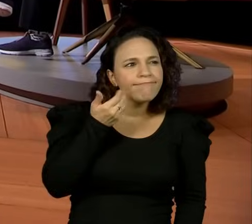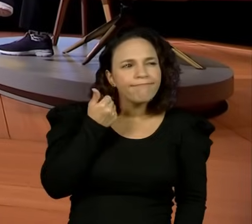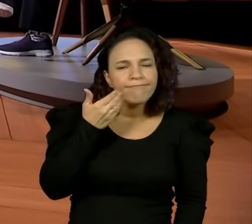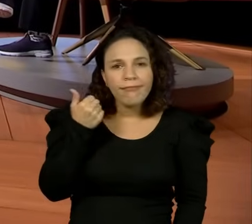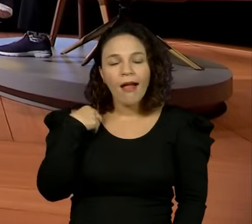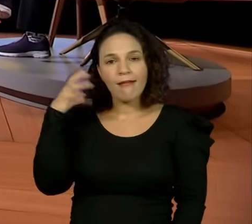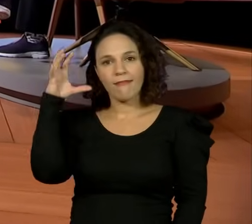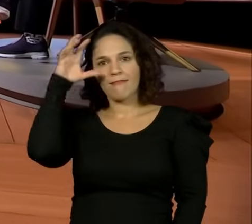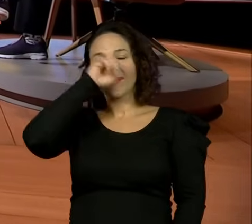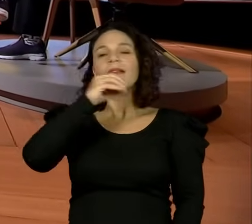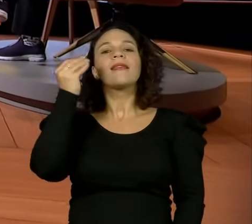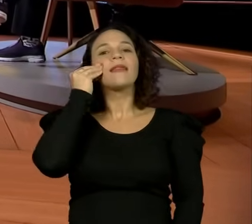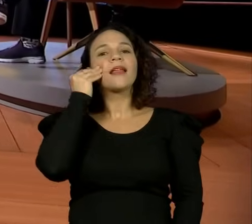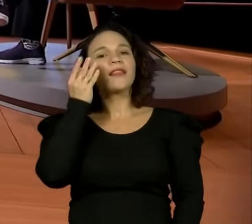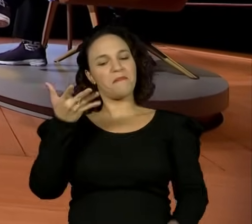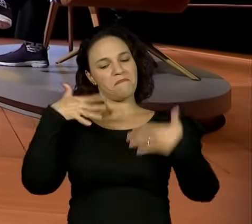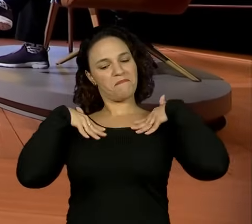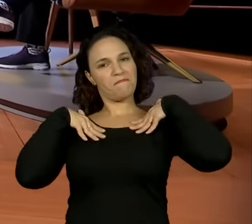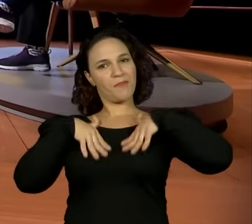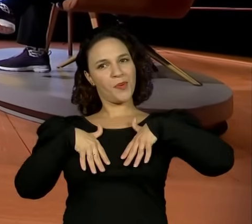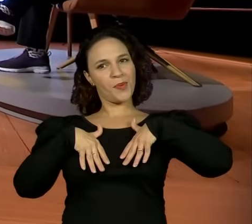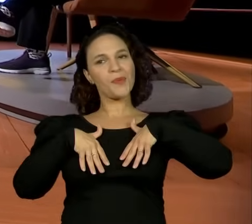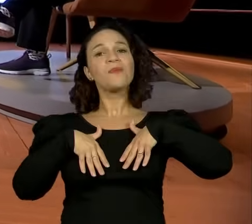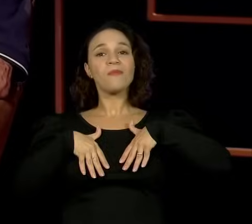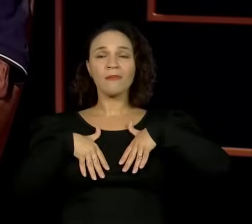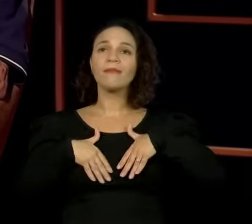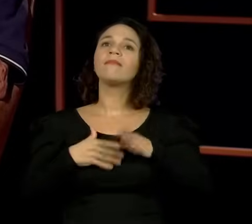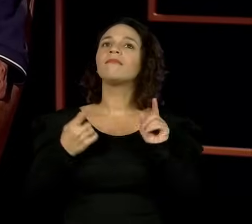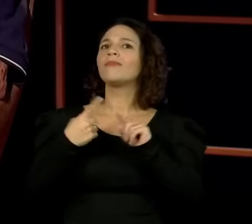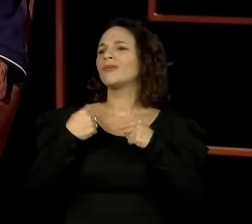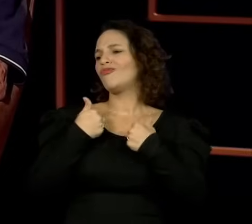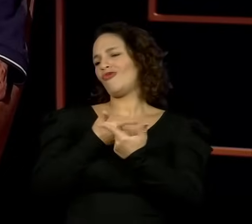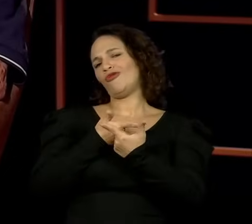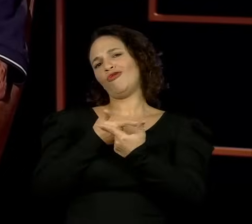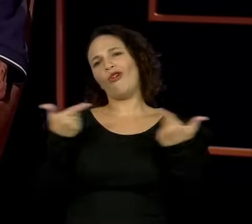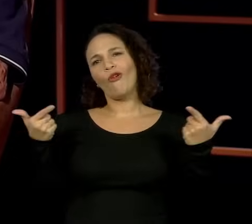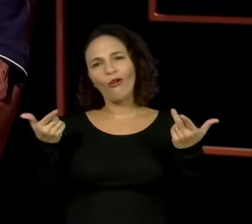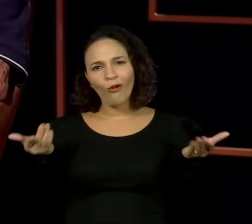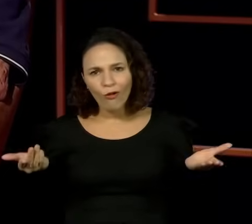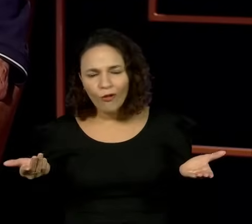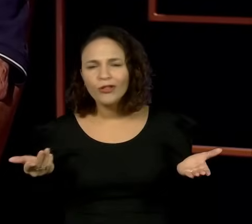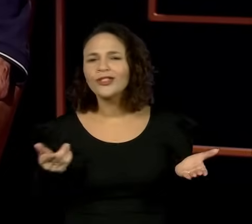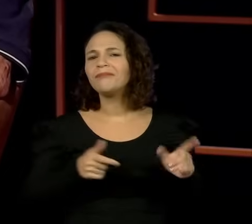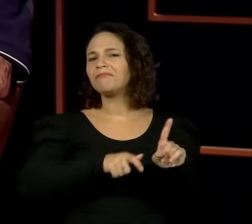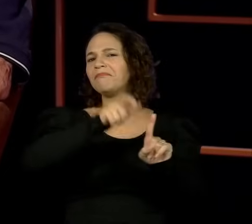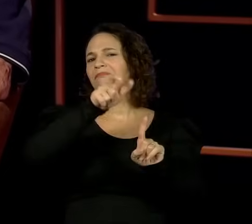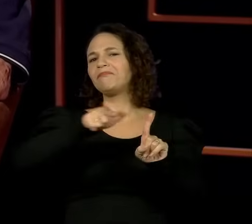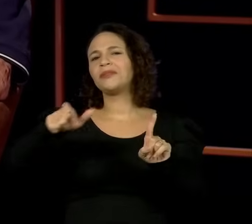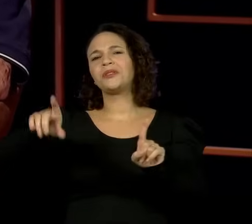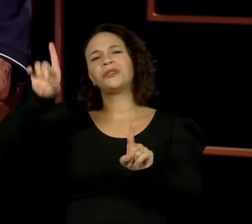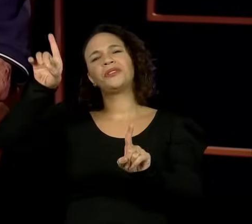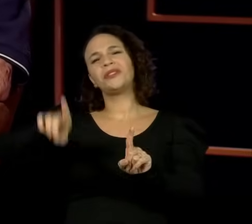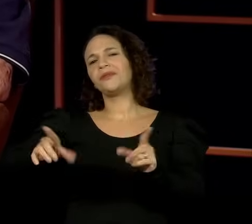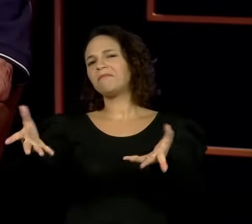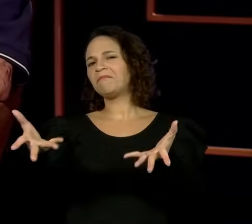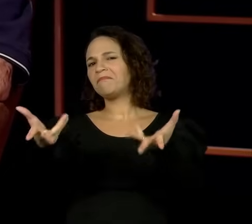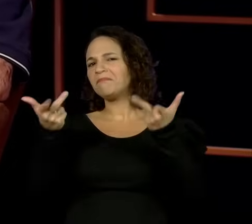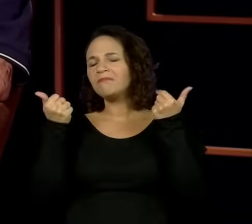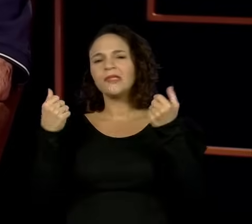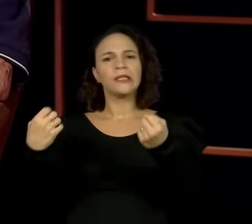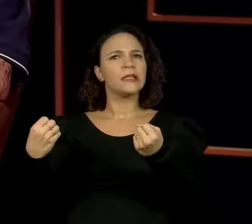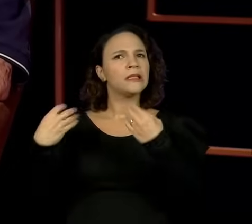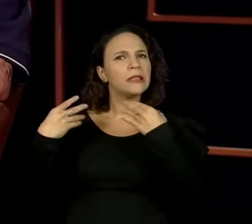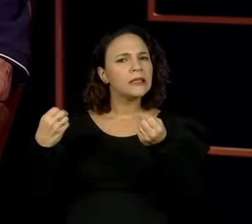tentava colocar dentro de mim. Porque eu tive muita sorte. Eu trabalhei com grandes diretores que me